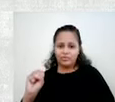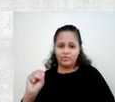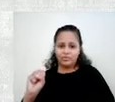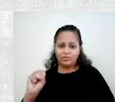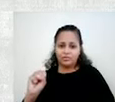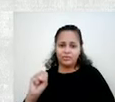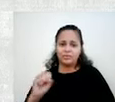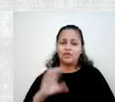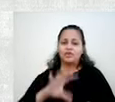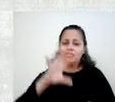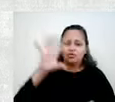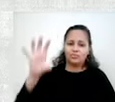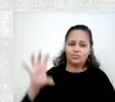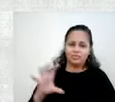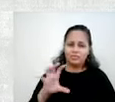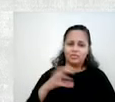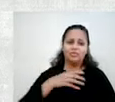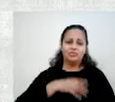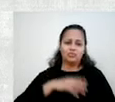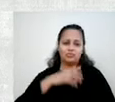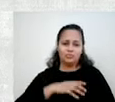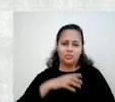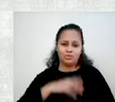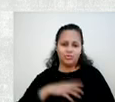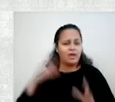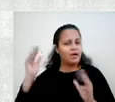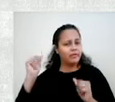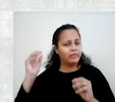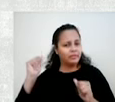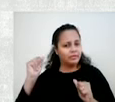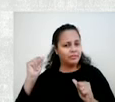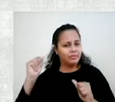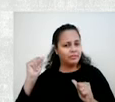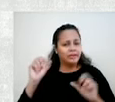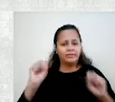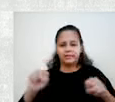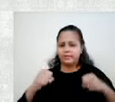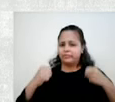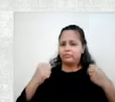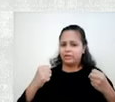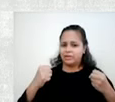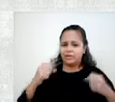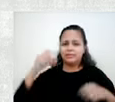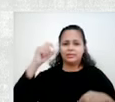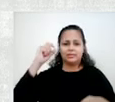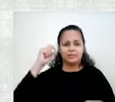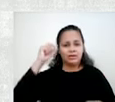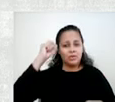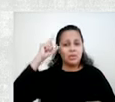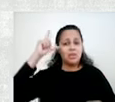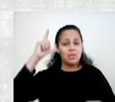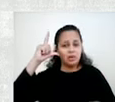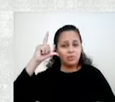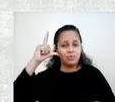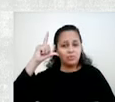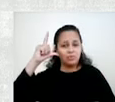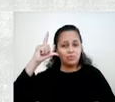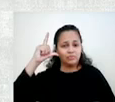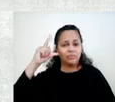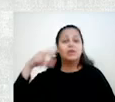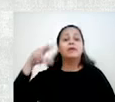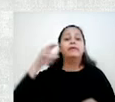Portugal, Espanha, os muçulmanos eram chamados de mouros, se fortaleceu na cultura ocidental e continuou